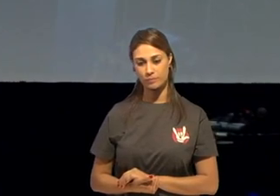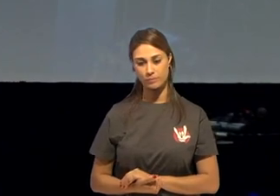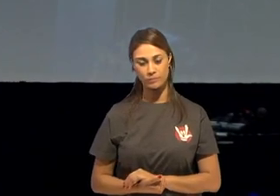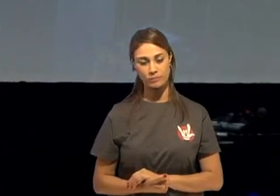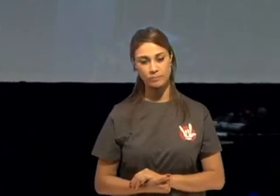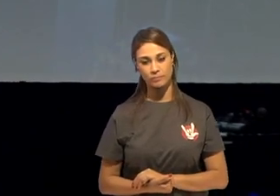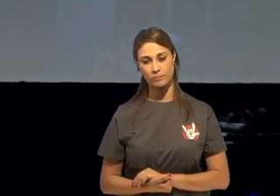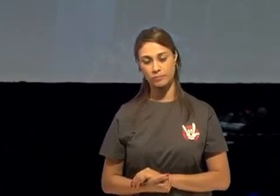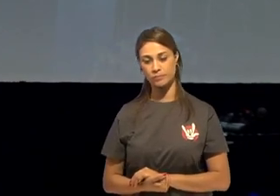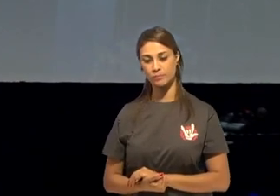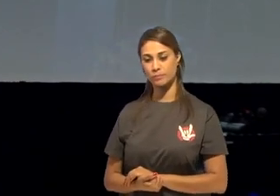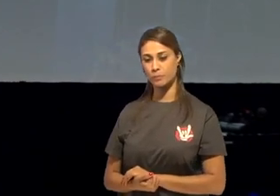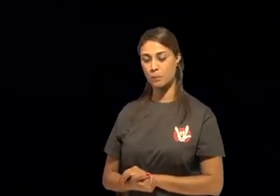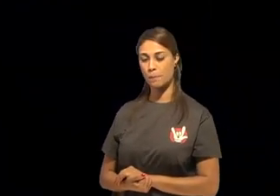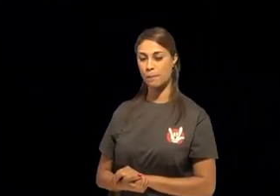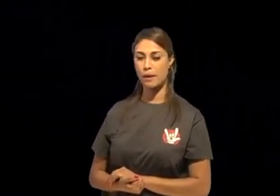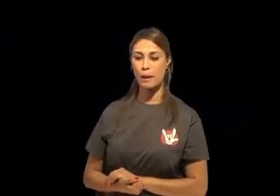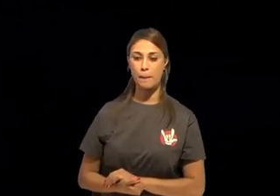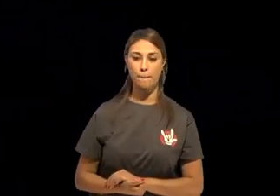8, fala assim: